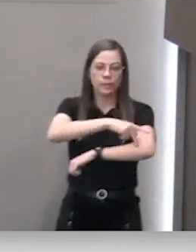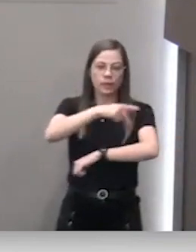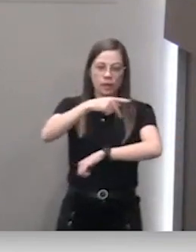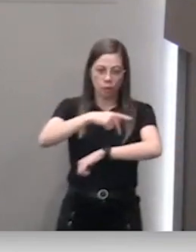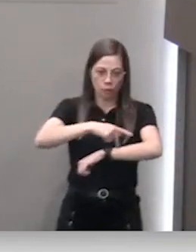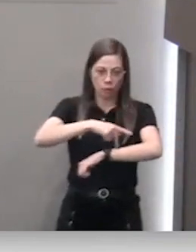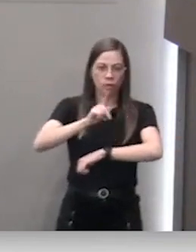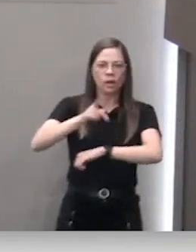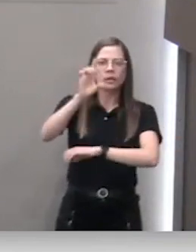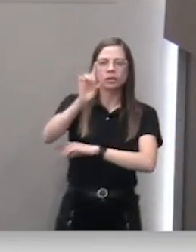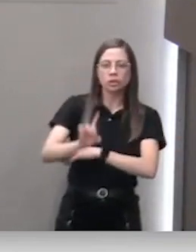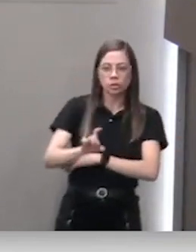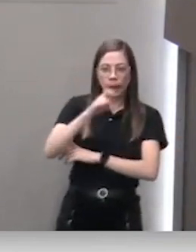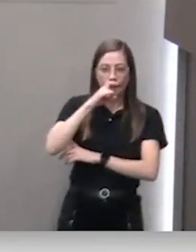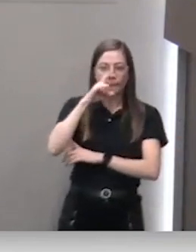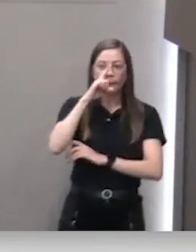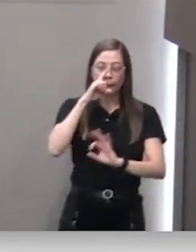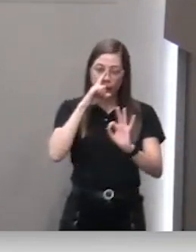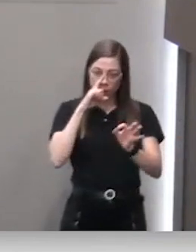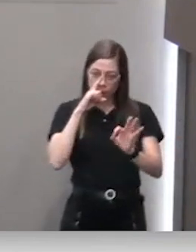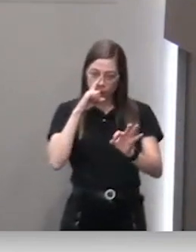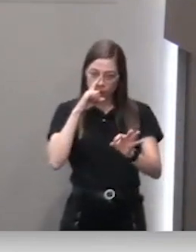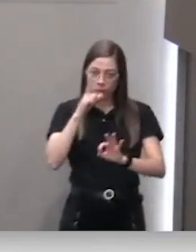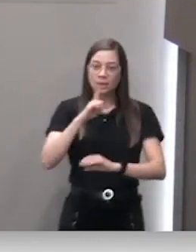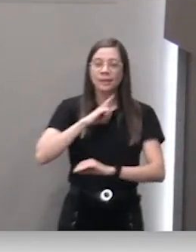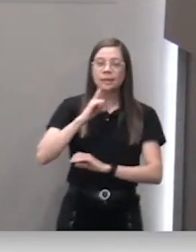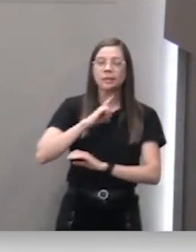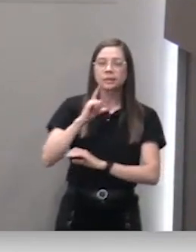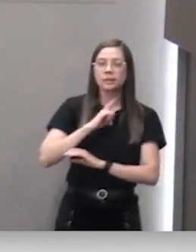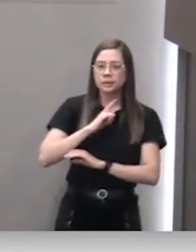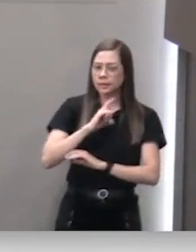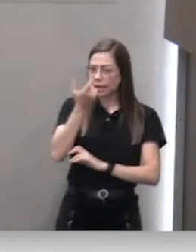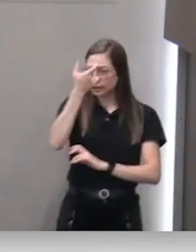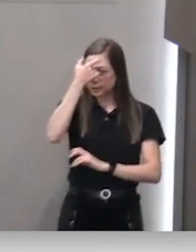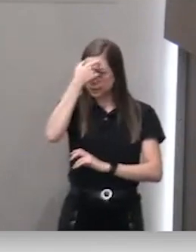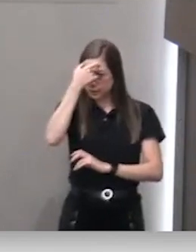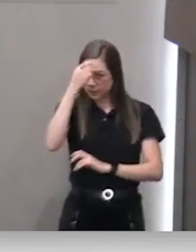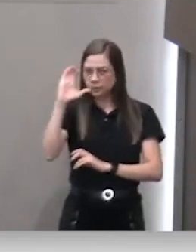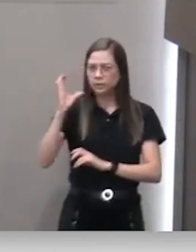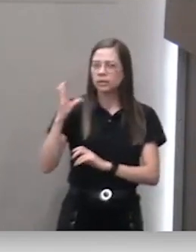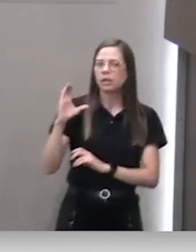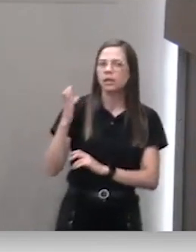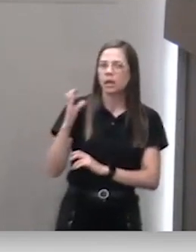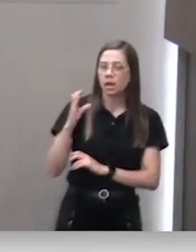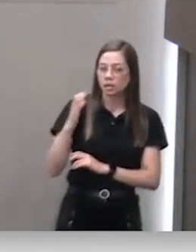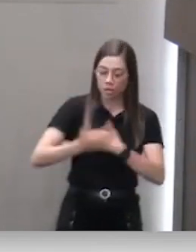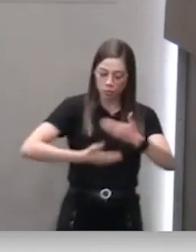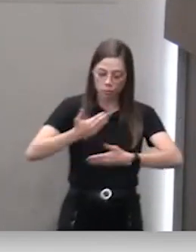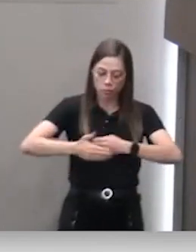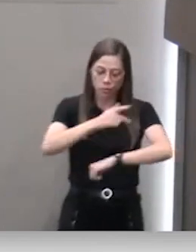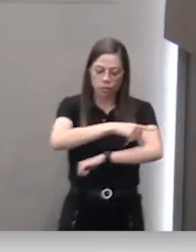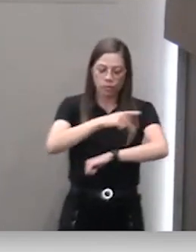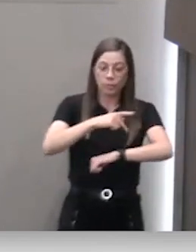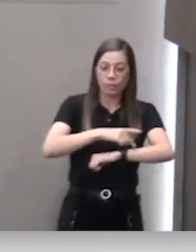É direito dos pais ter ciência do processo pedagógico, bem como participar